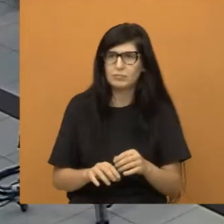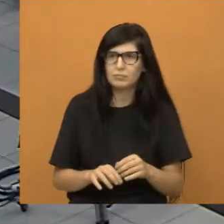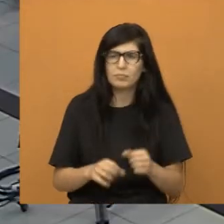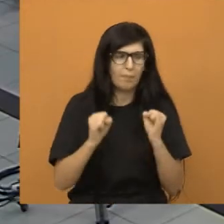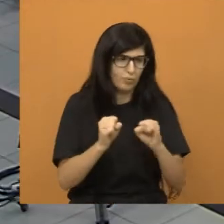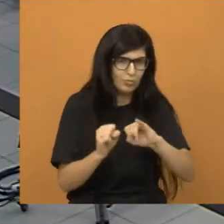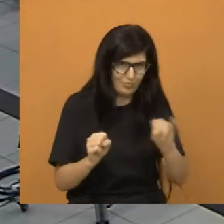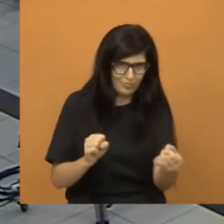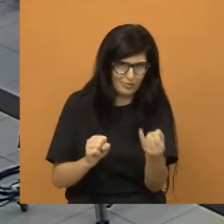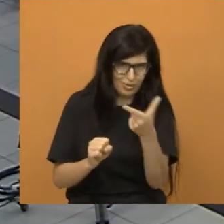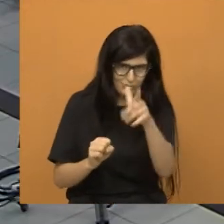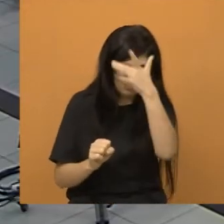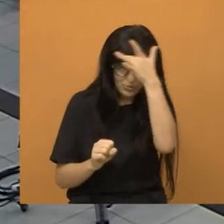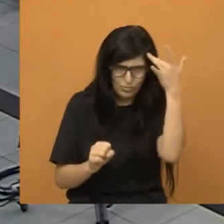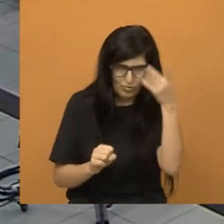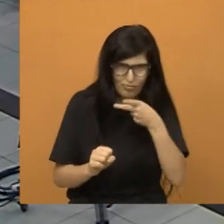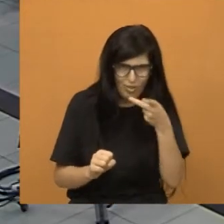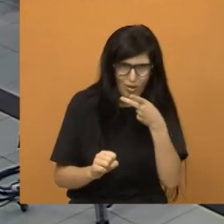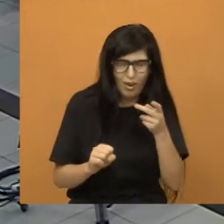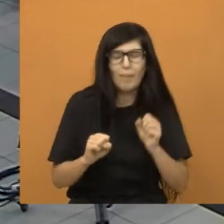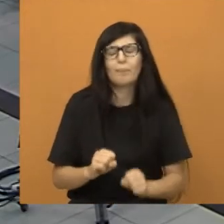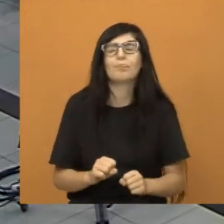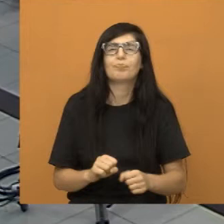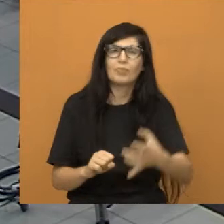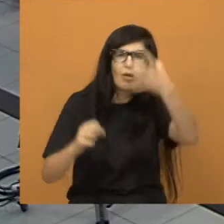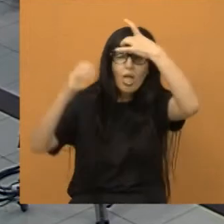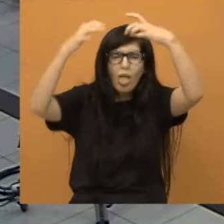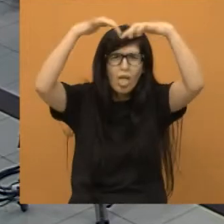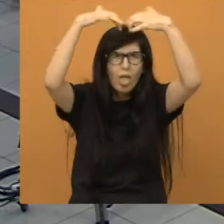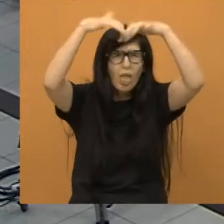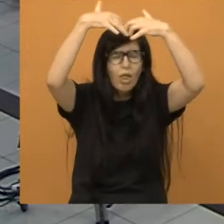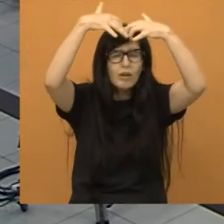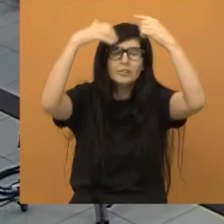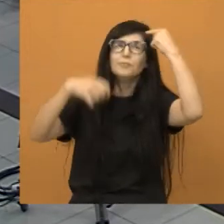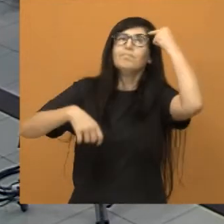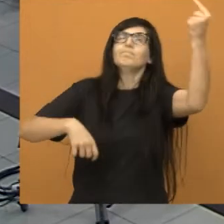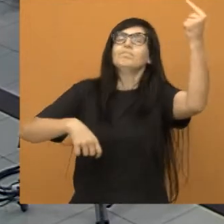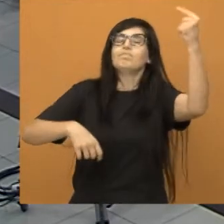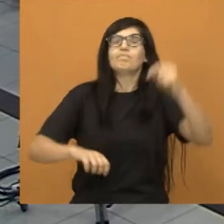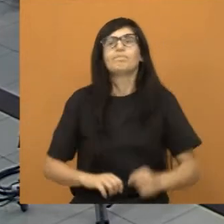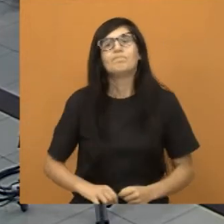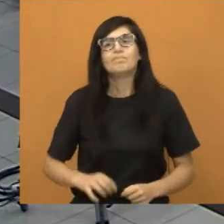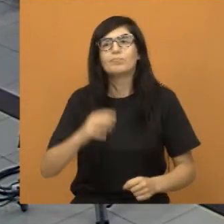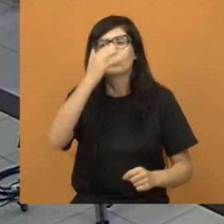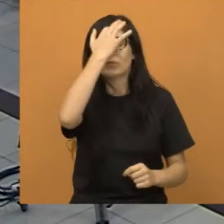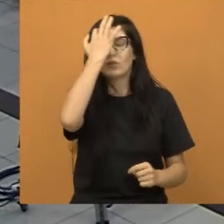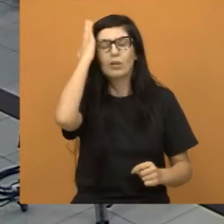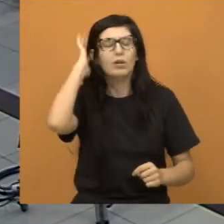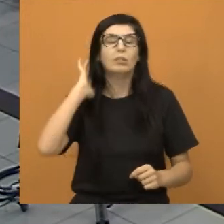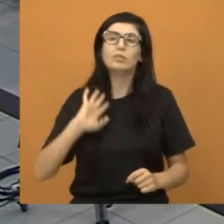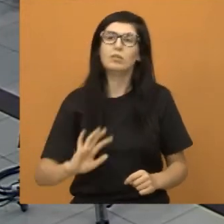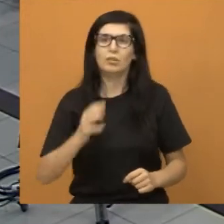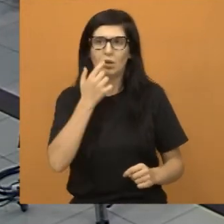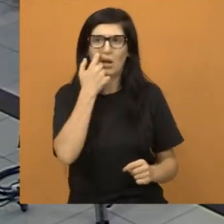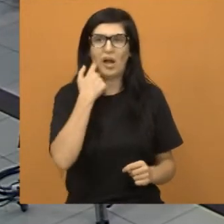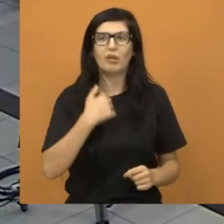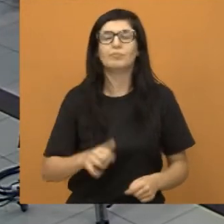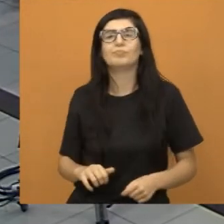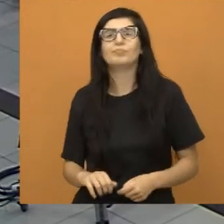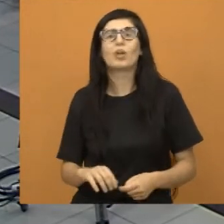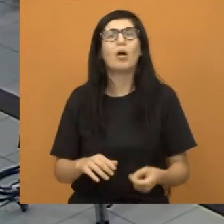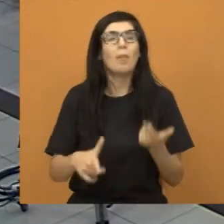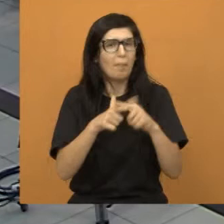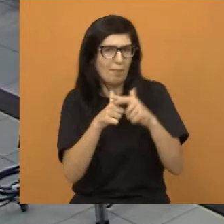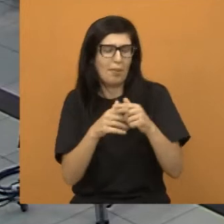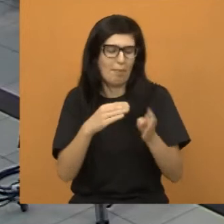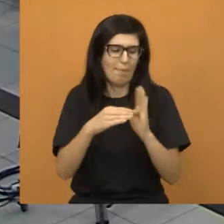não. Só para completar esse raciocínio, você acabou acendendo uma luz aqui. Recentemente, nós tivemos aqui uma questão lá do Chacras